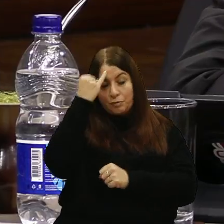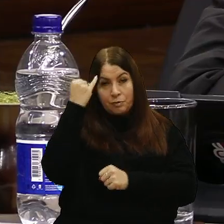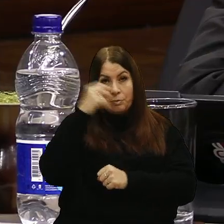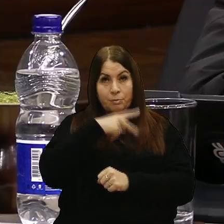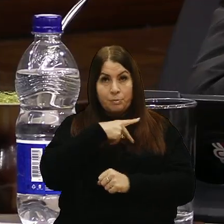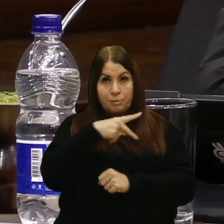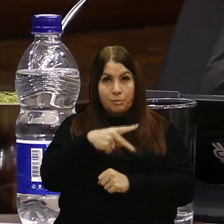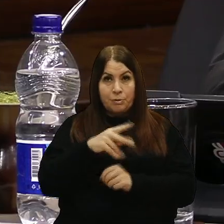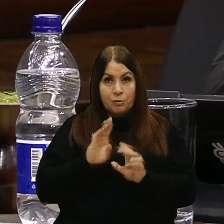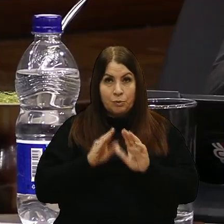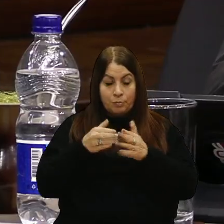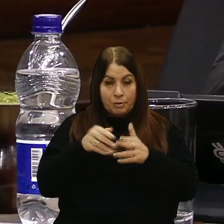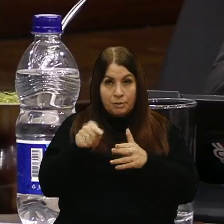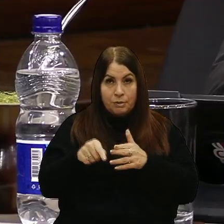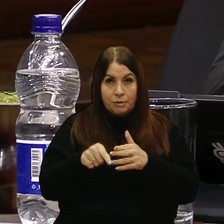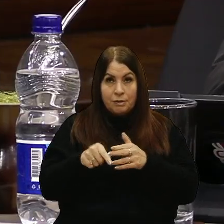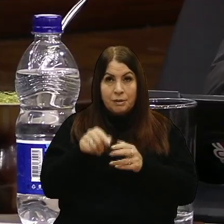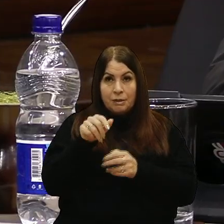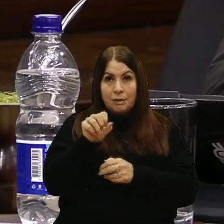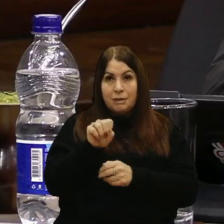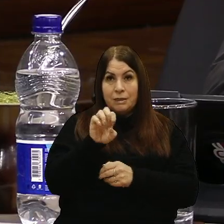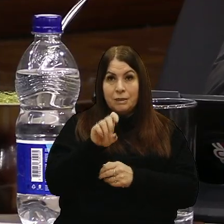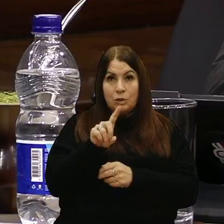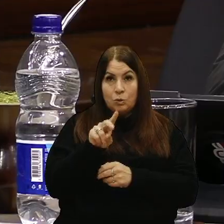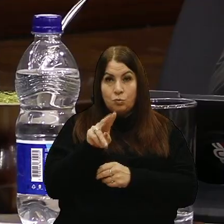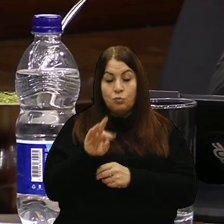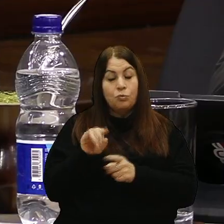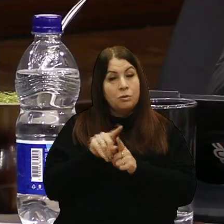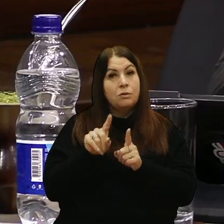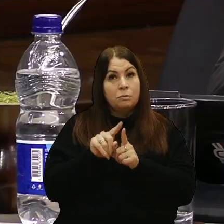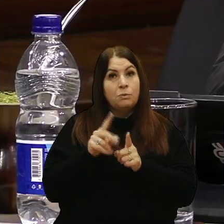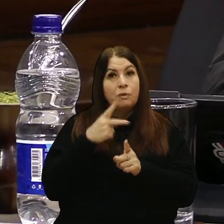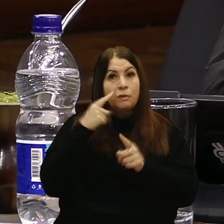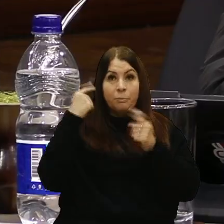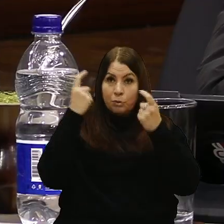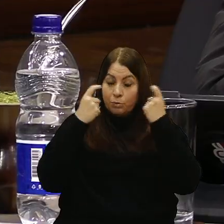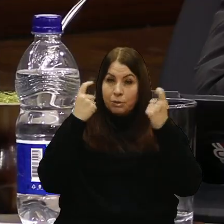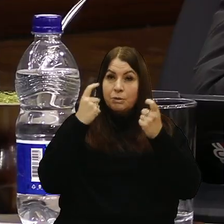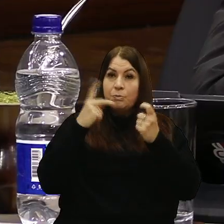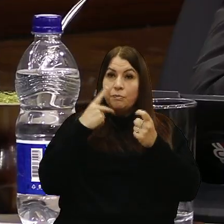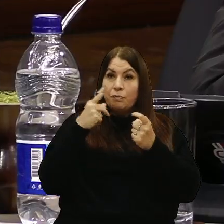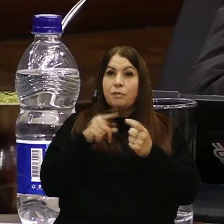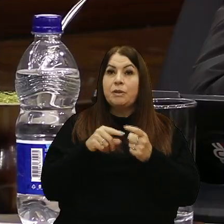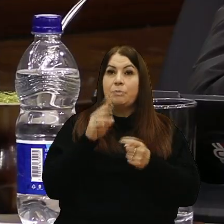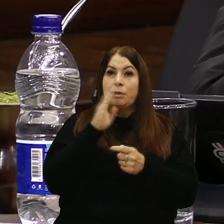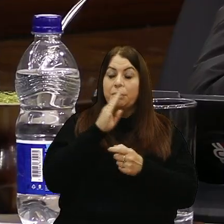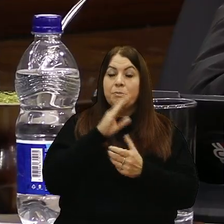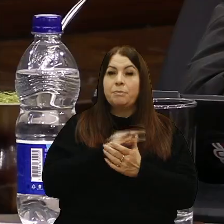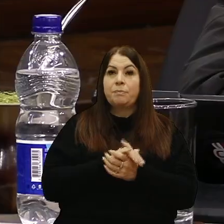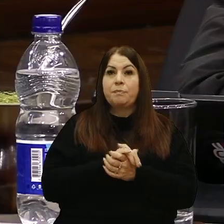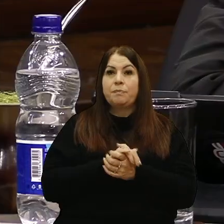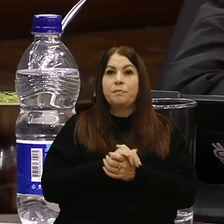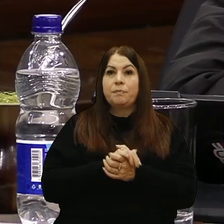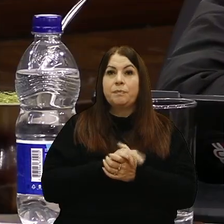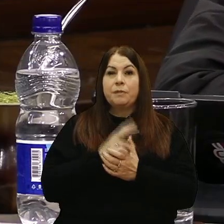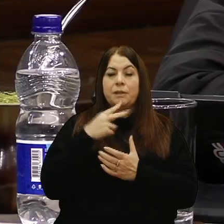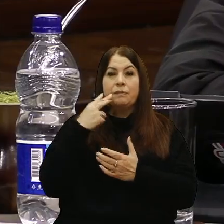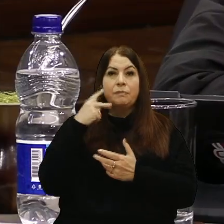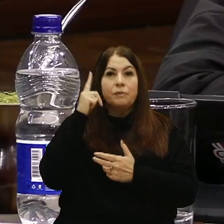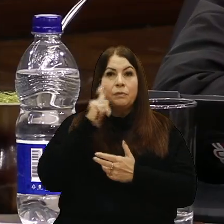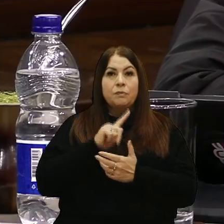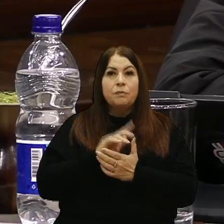presidente da comissão aqui da SEDUT, eu acho que a gente tem que externar essa preocupação. Vou falar bem rapidinho aqui, vereador Lucas,